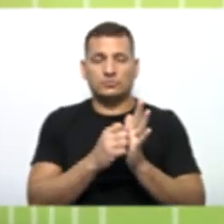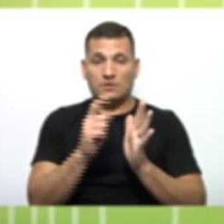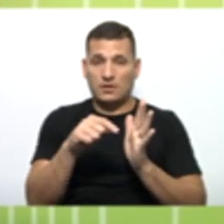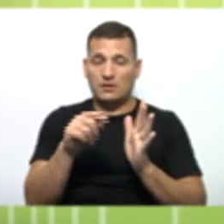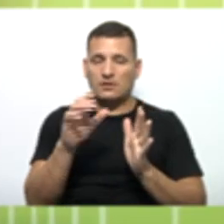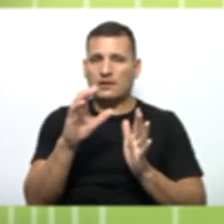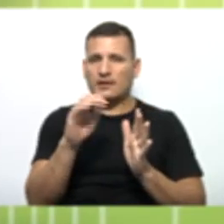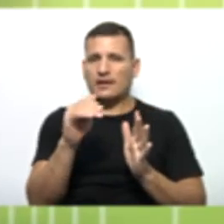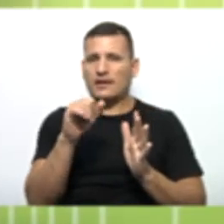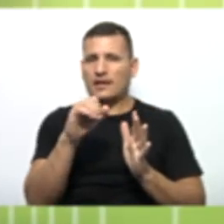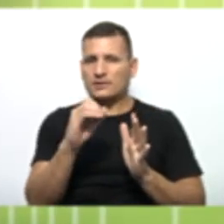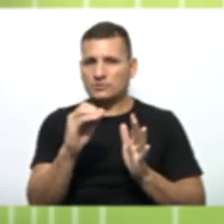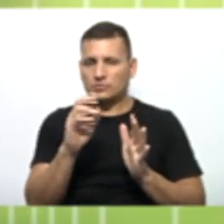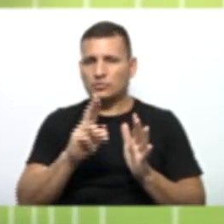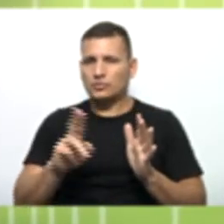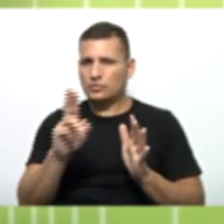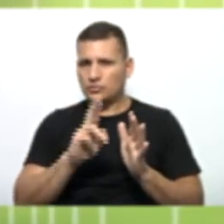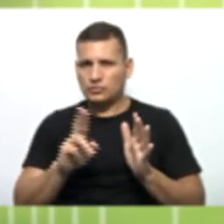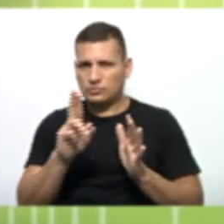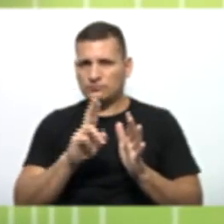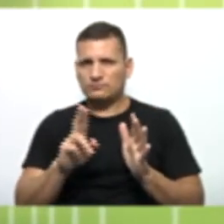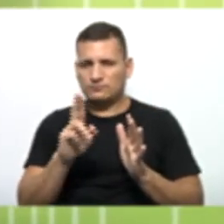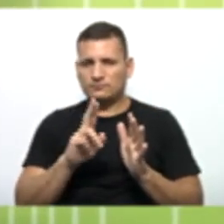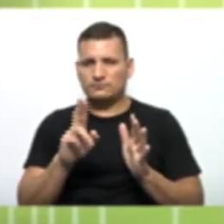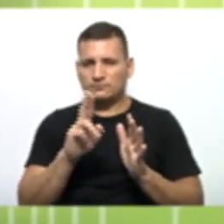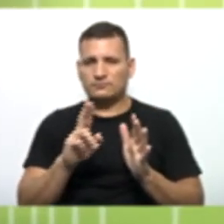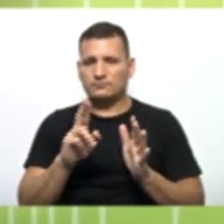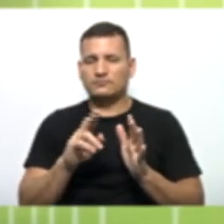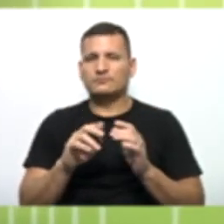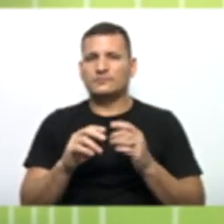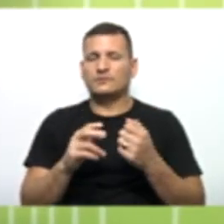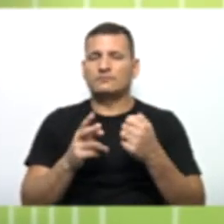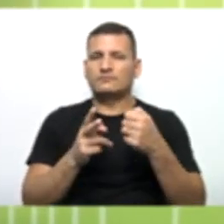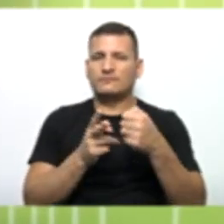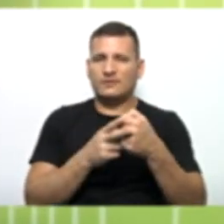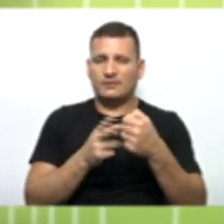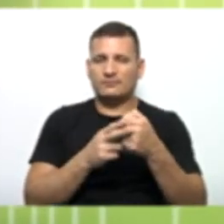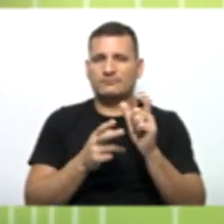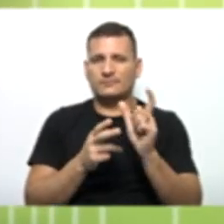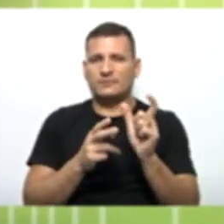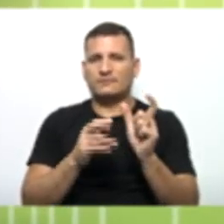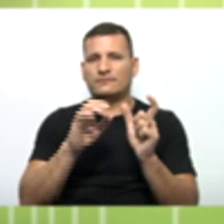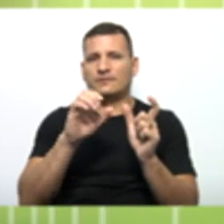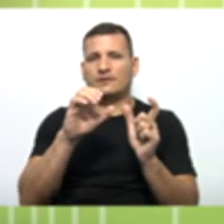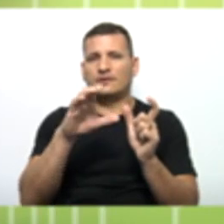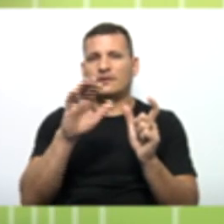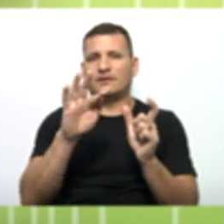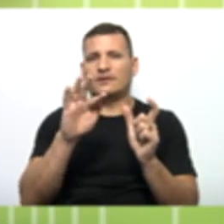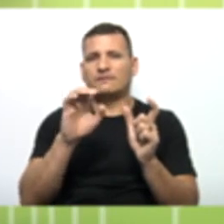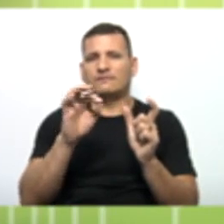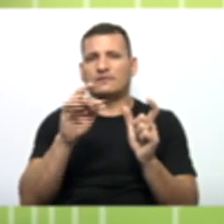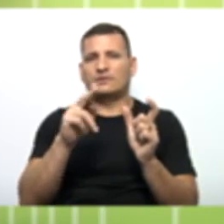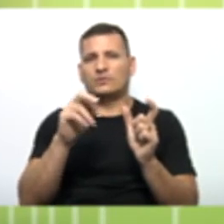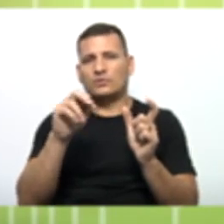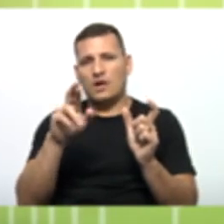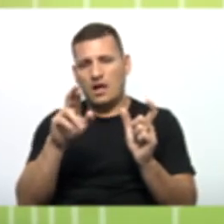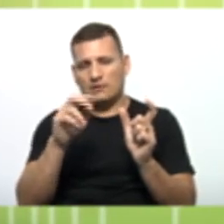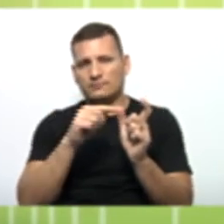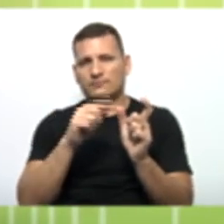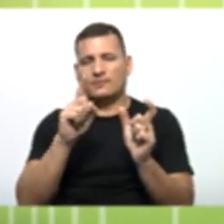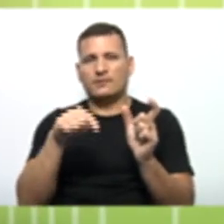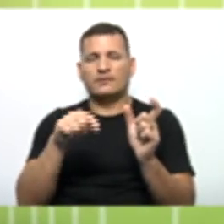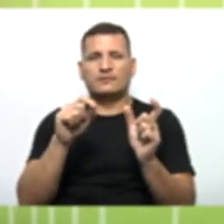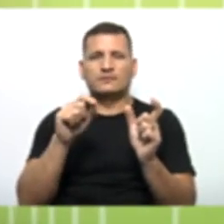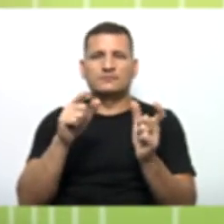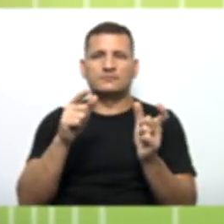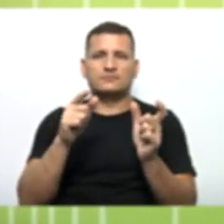ó, o verbo, ele vai estar chamando muito, ó, efetuar cadastro, é uma função. Essa função, ela vai